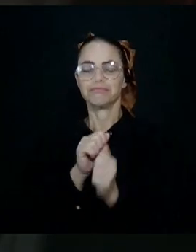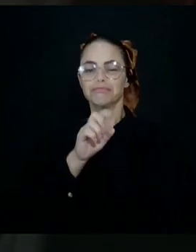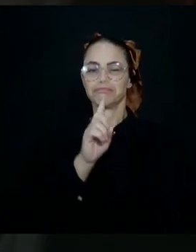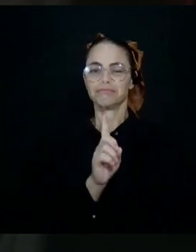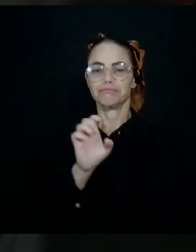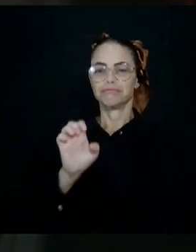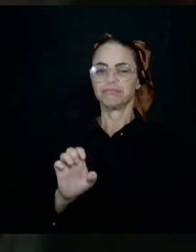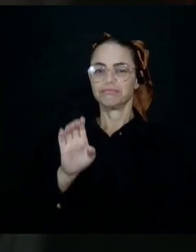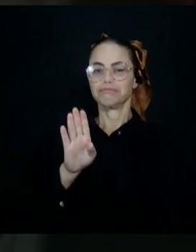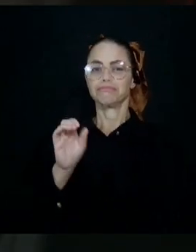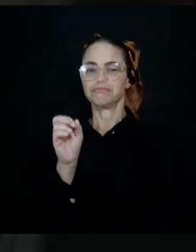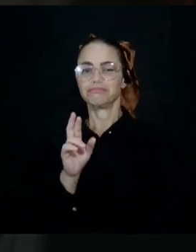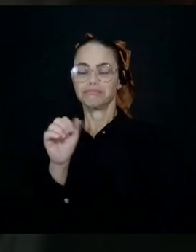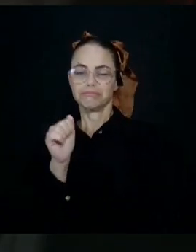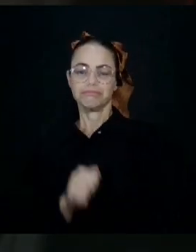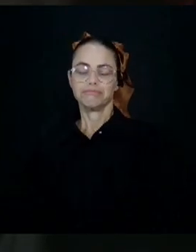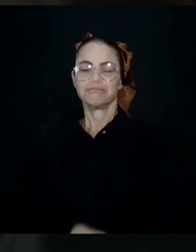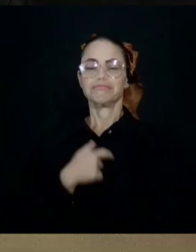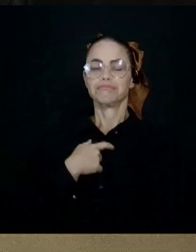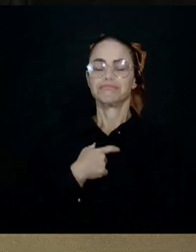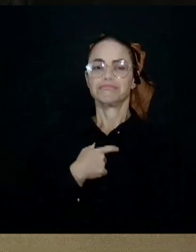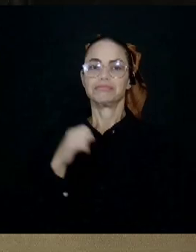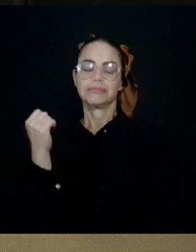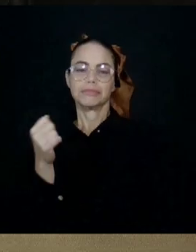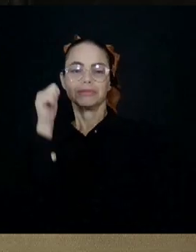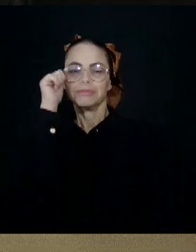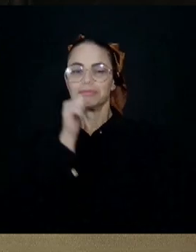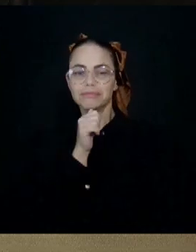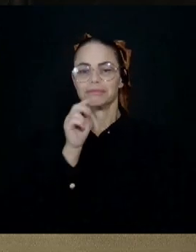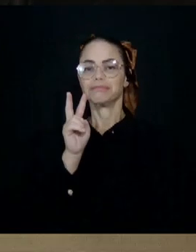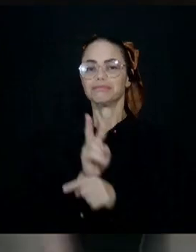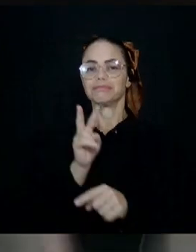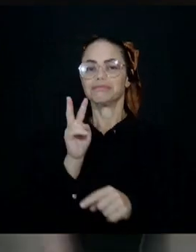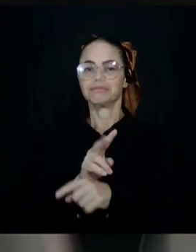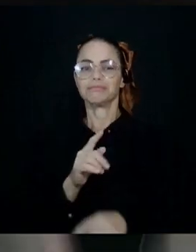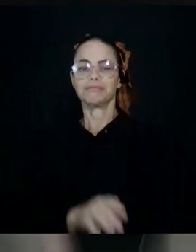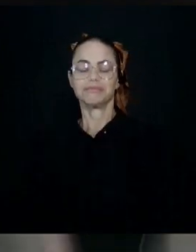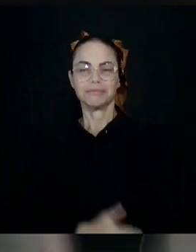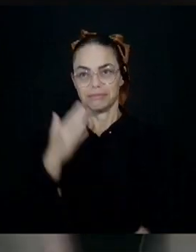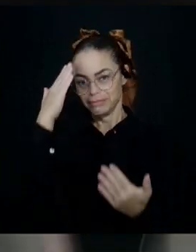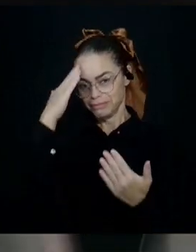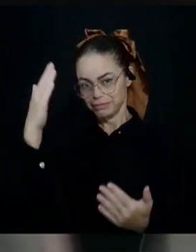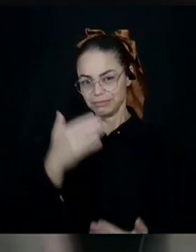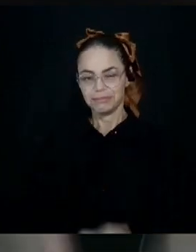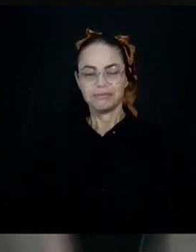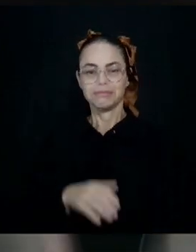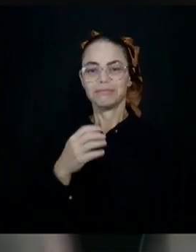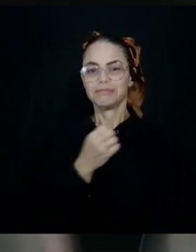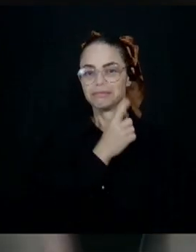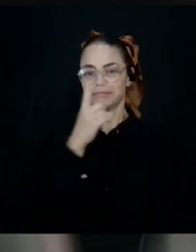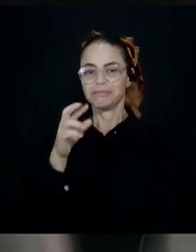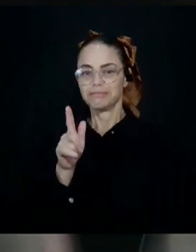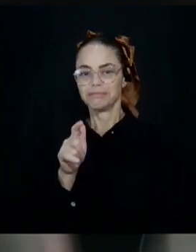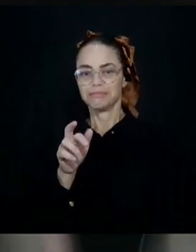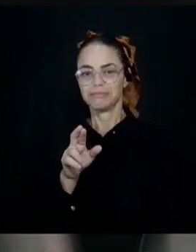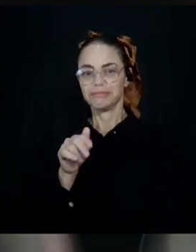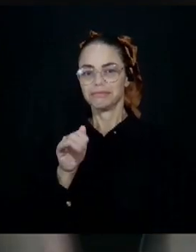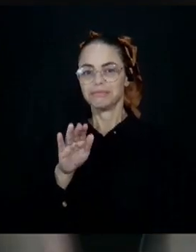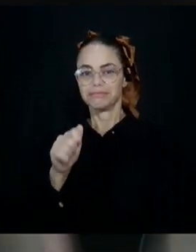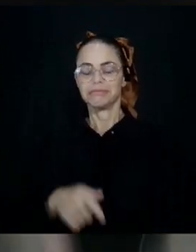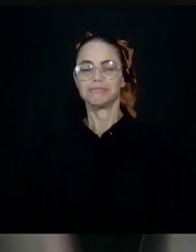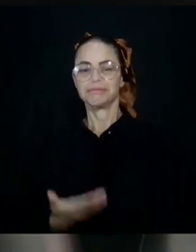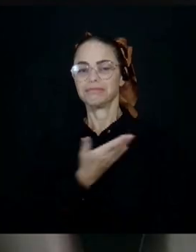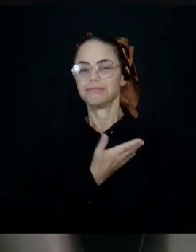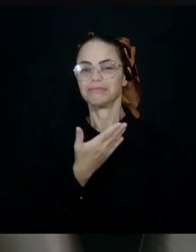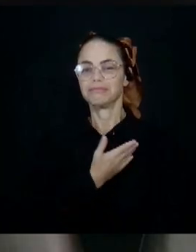no universo feminino. Bom dia, obrigada pela sua presença. Bom dia, Rúbia. Bom dia, colegas. Bom Bom dia dia. para o pessoal que está em casa.